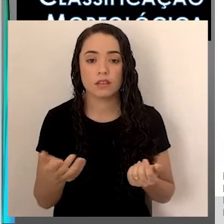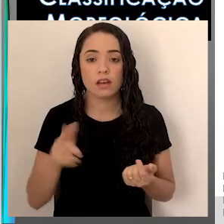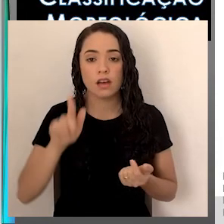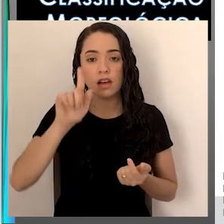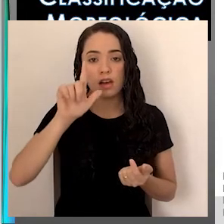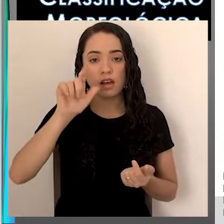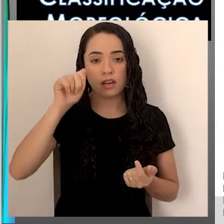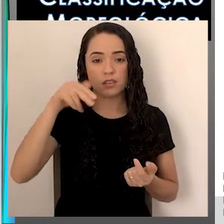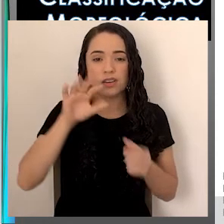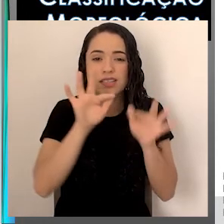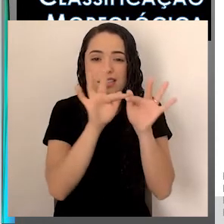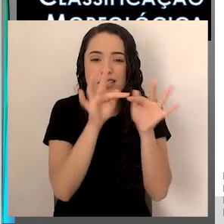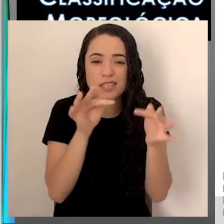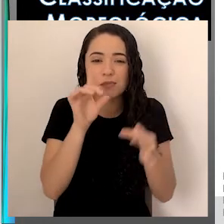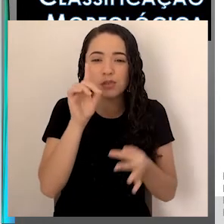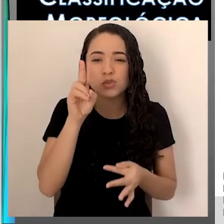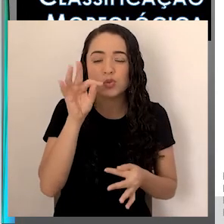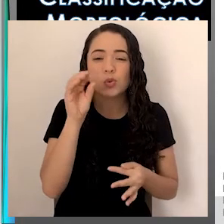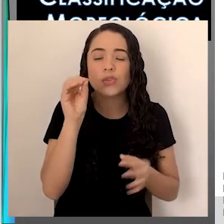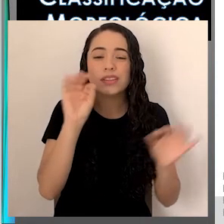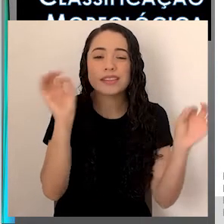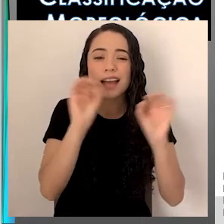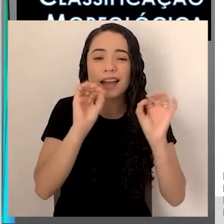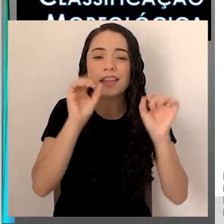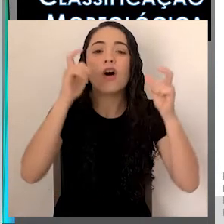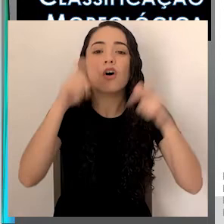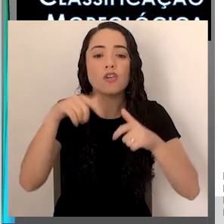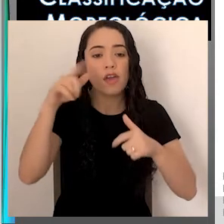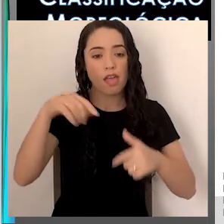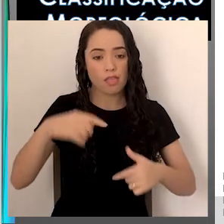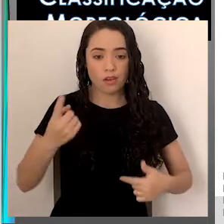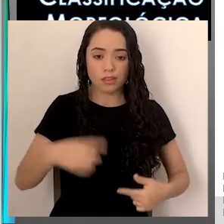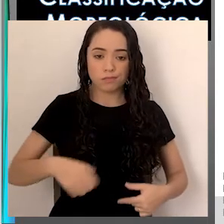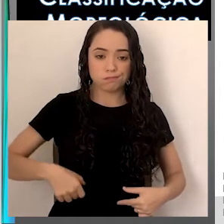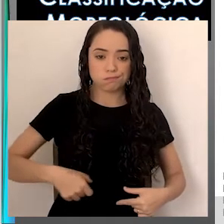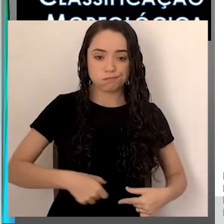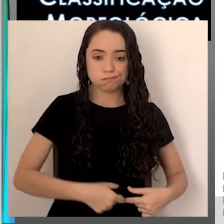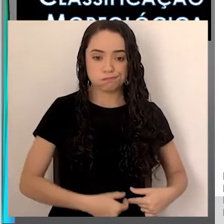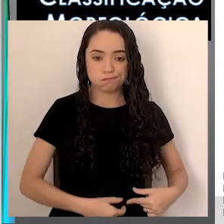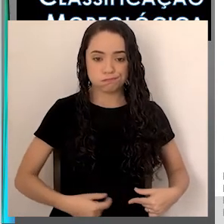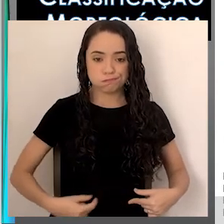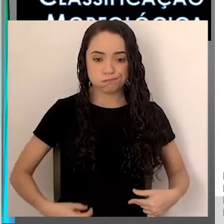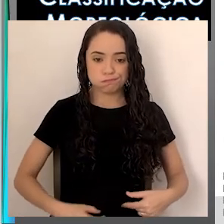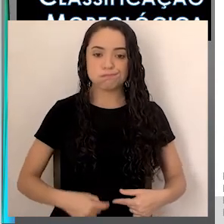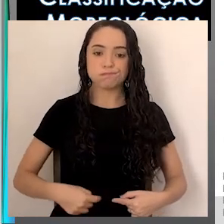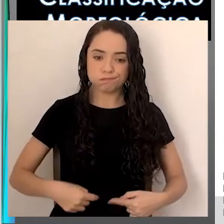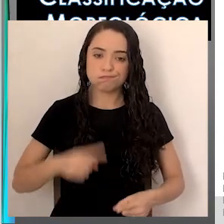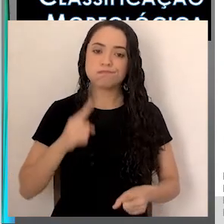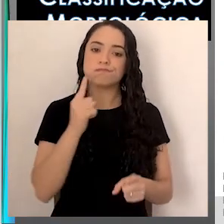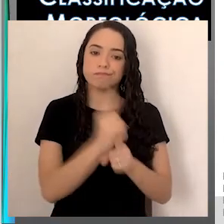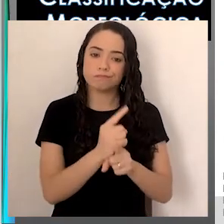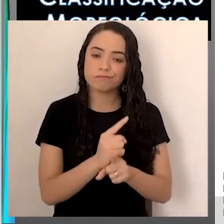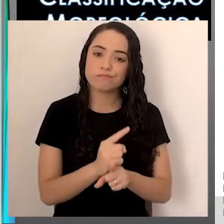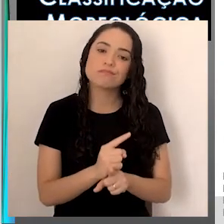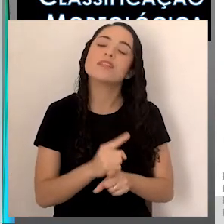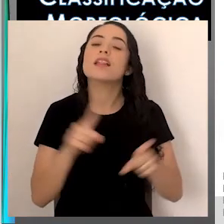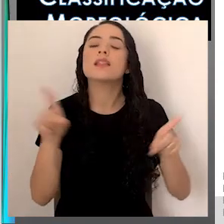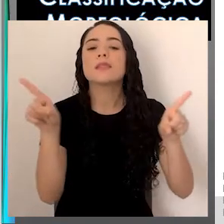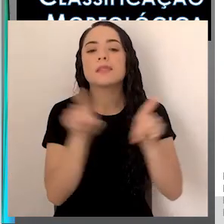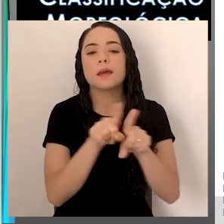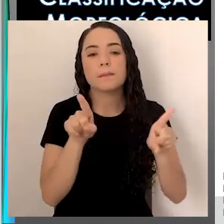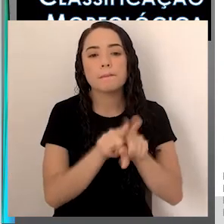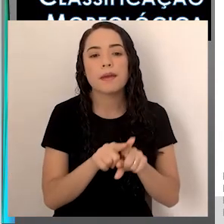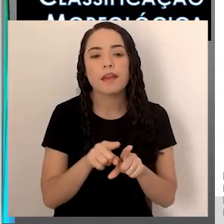Glândulas tubulares simples, sem ductos, podem ser vistas no cólon, por exemplo, enquanto que glândulas tubulares simples com ducto podem